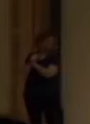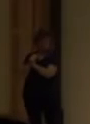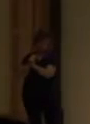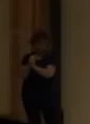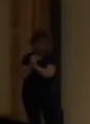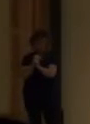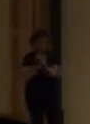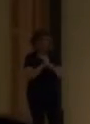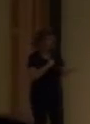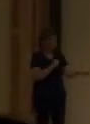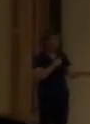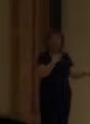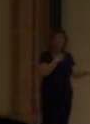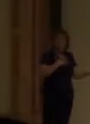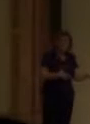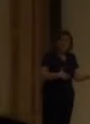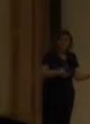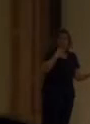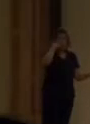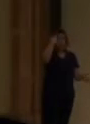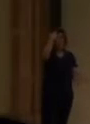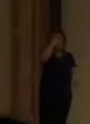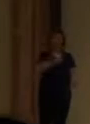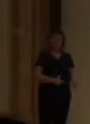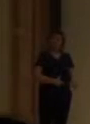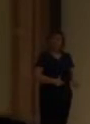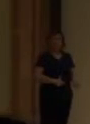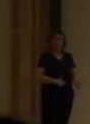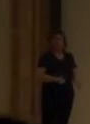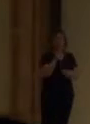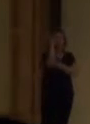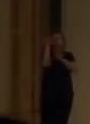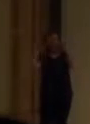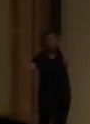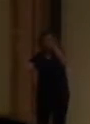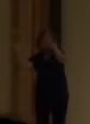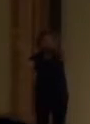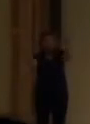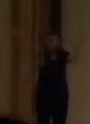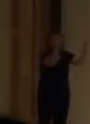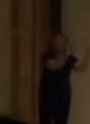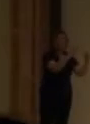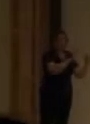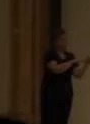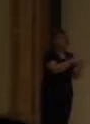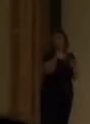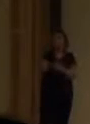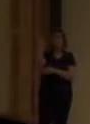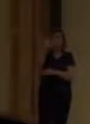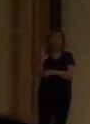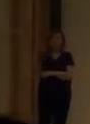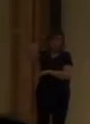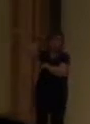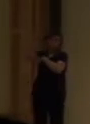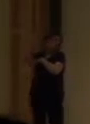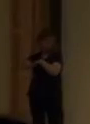seu corpo, e voltariam para a floresta, e então seria a ruína total. Ou seja, apesar de tudo, o padre António